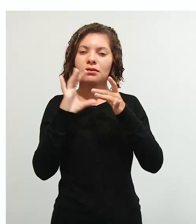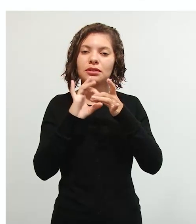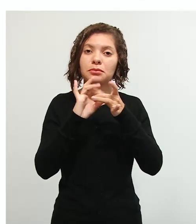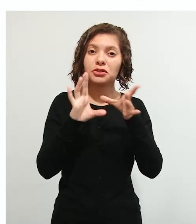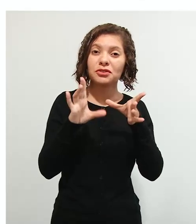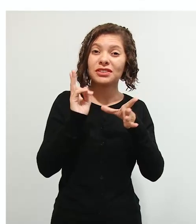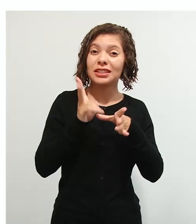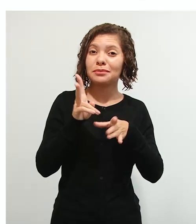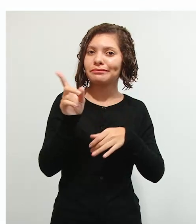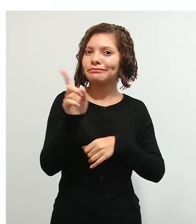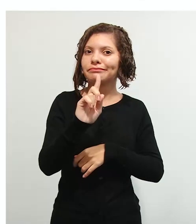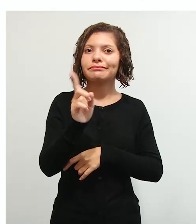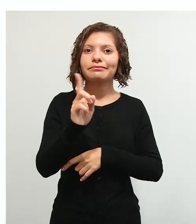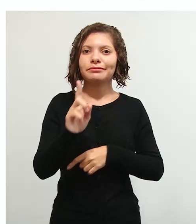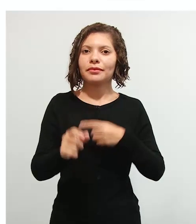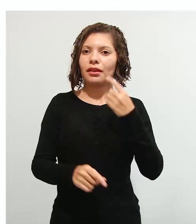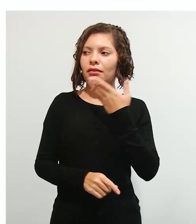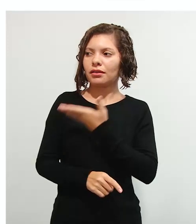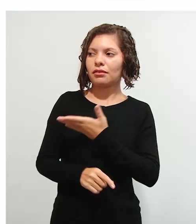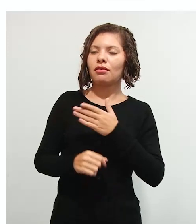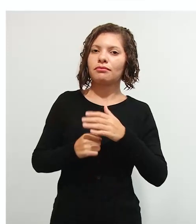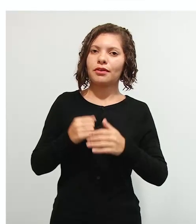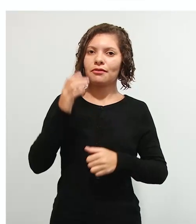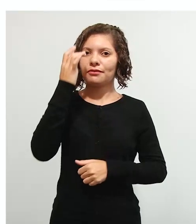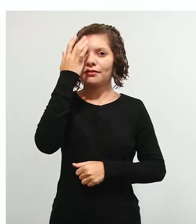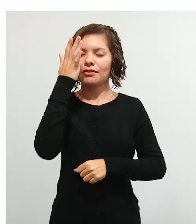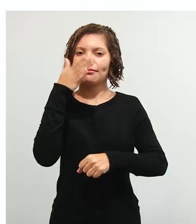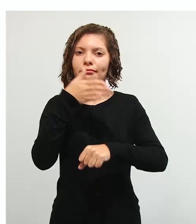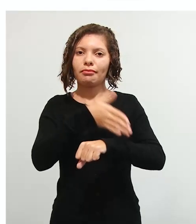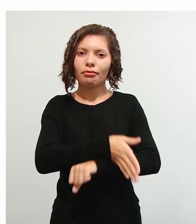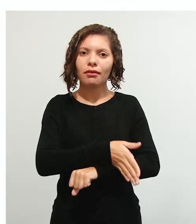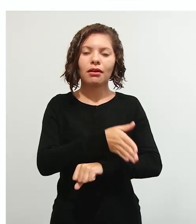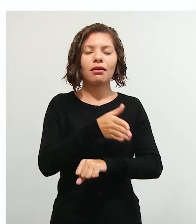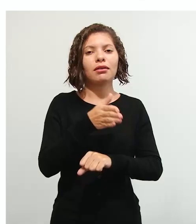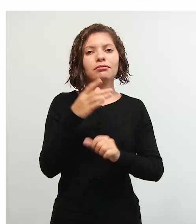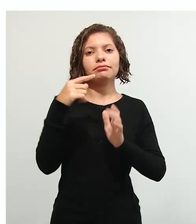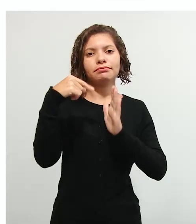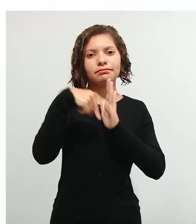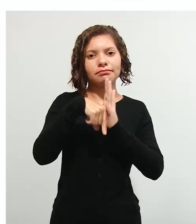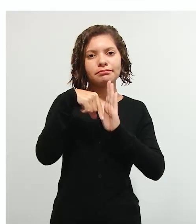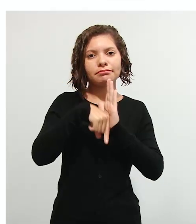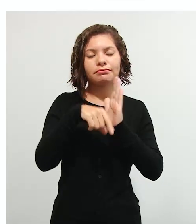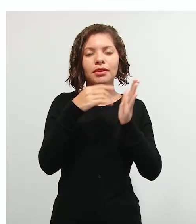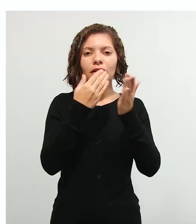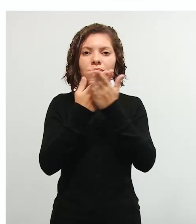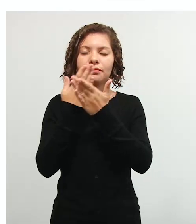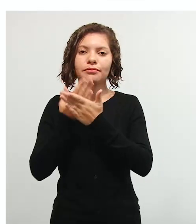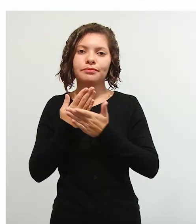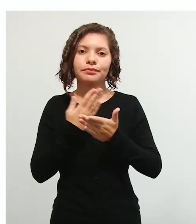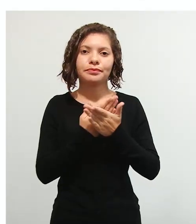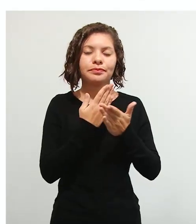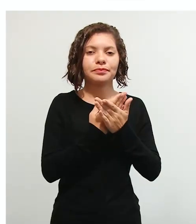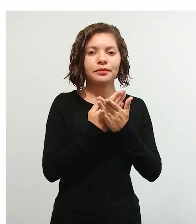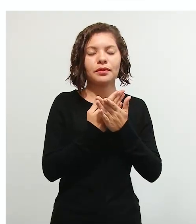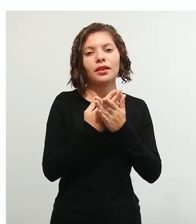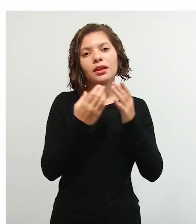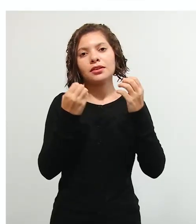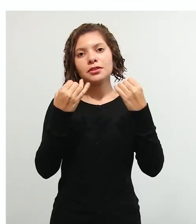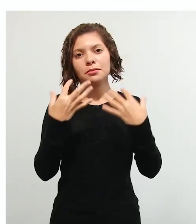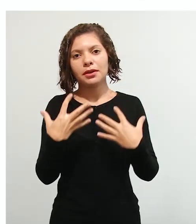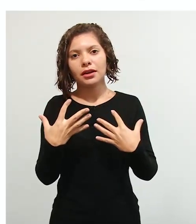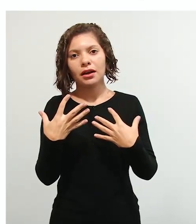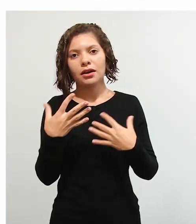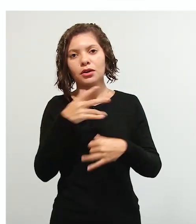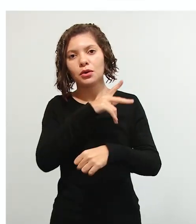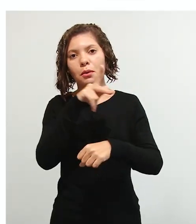disponíveis sobre os africanos no Brasil, sobre a perspectiva de que a África é um continente